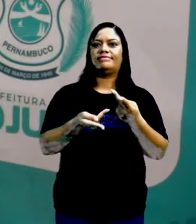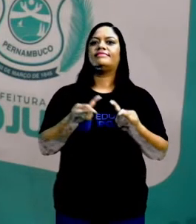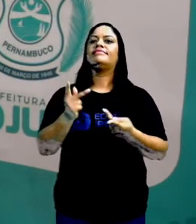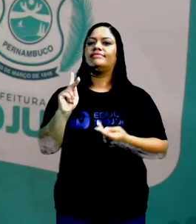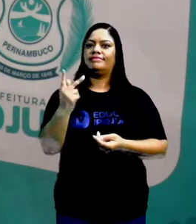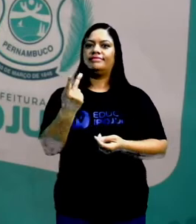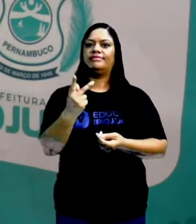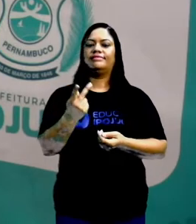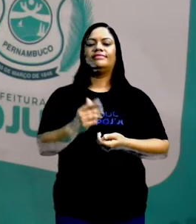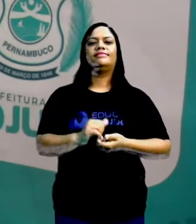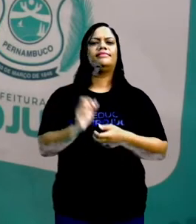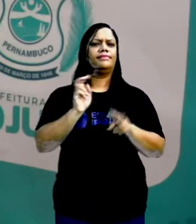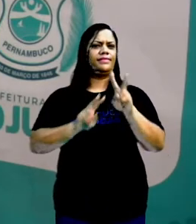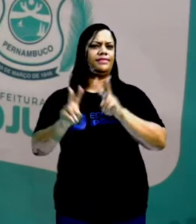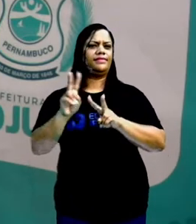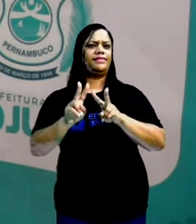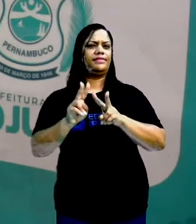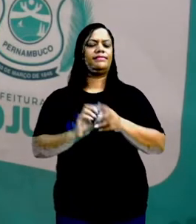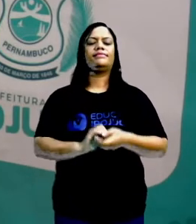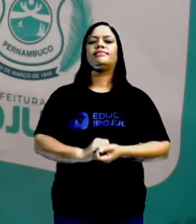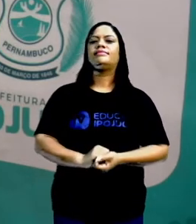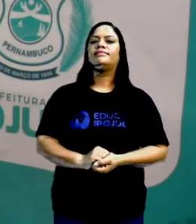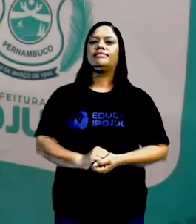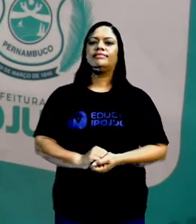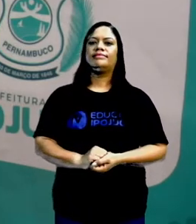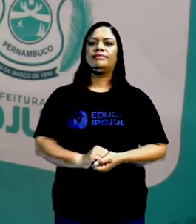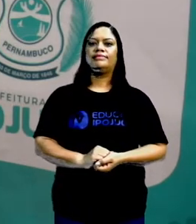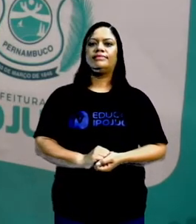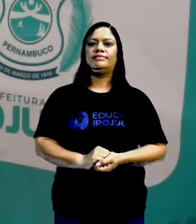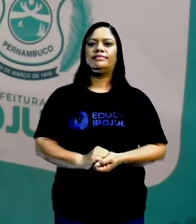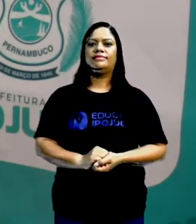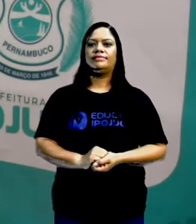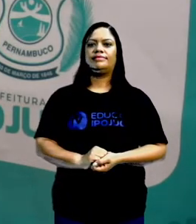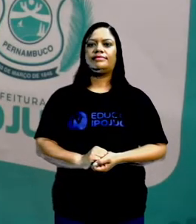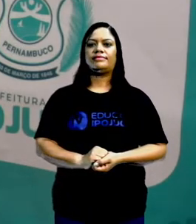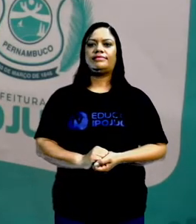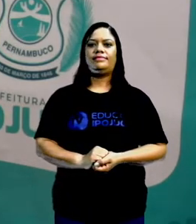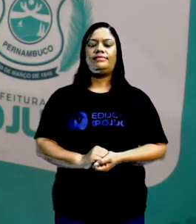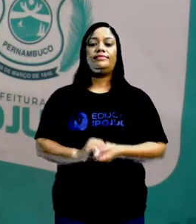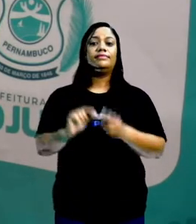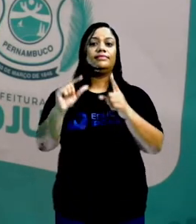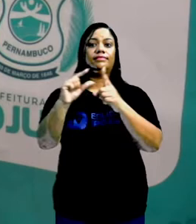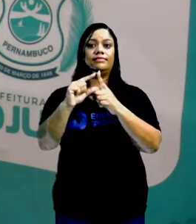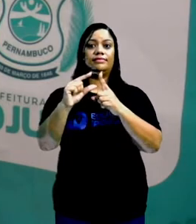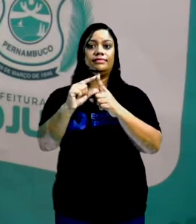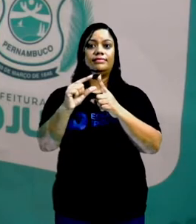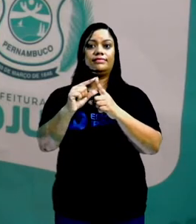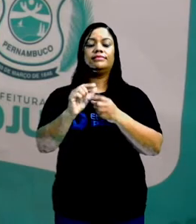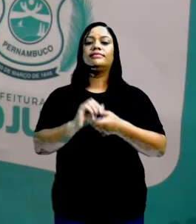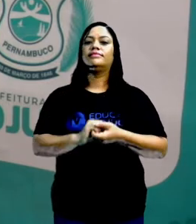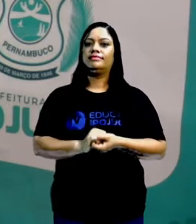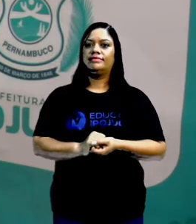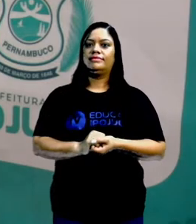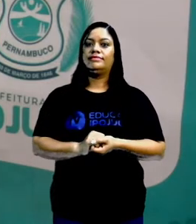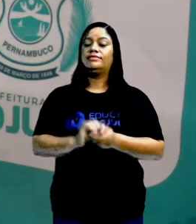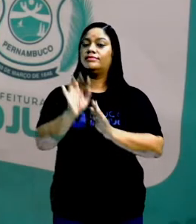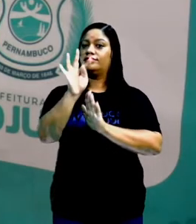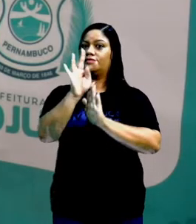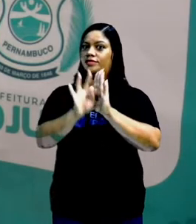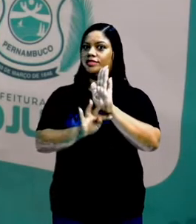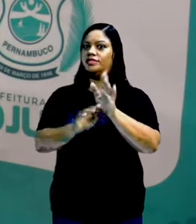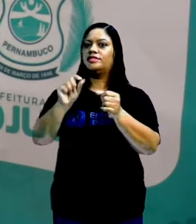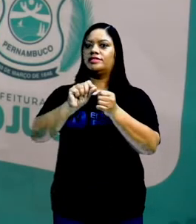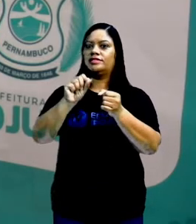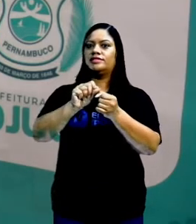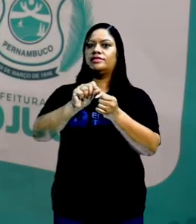letrinha H. Observaram? Então é aqui. Essas são as palavras que eu retirei do texto. Vamos fazer